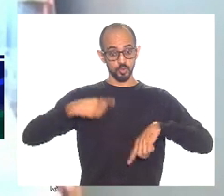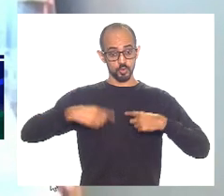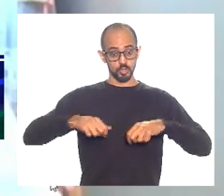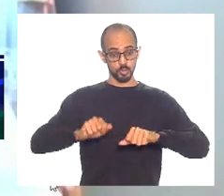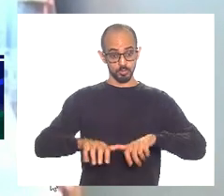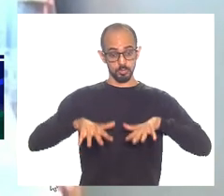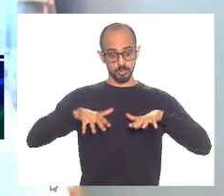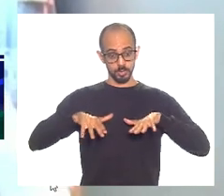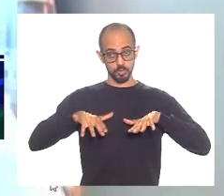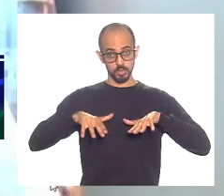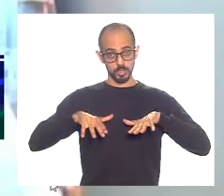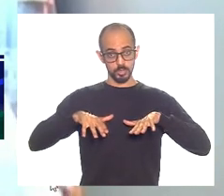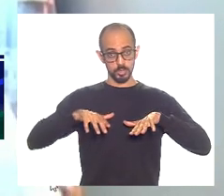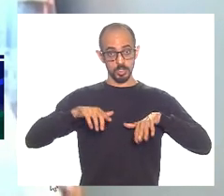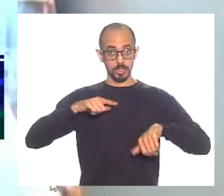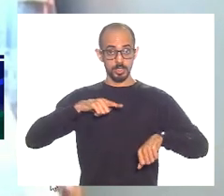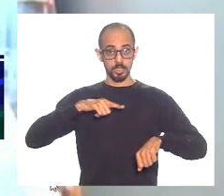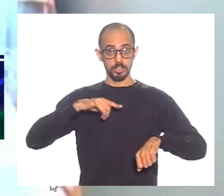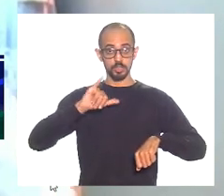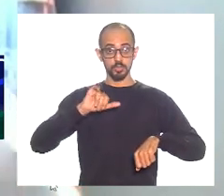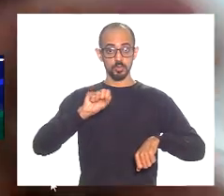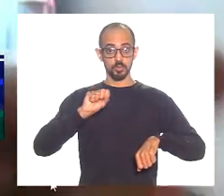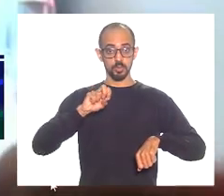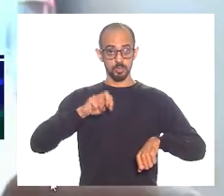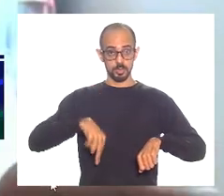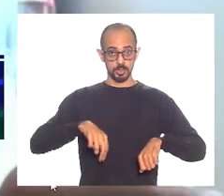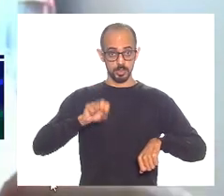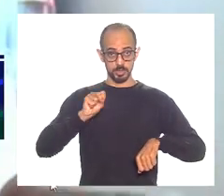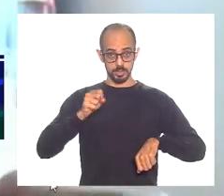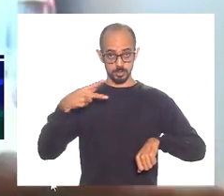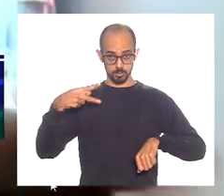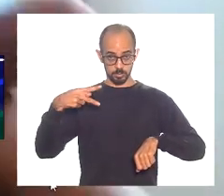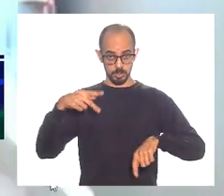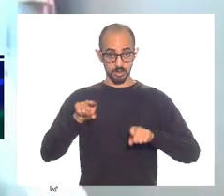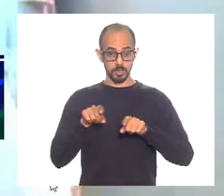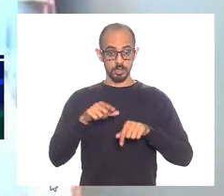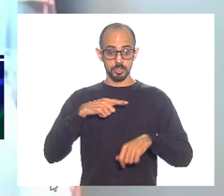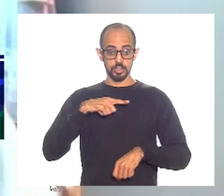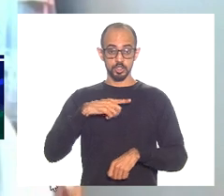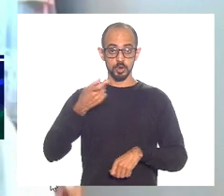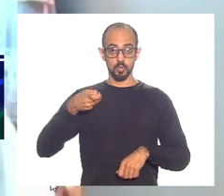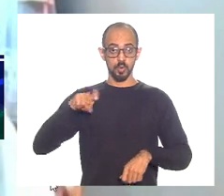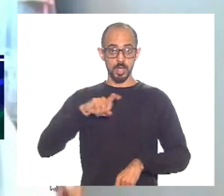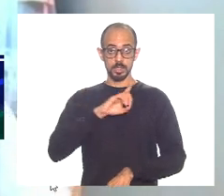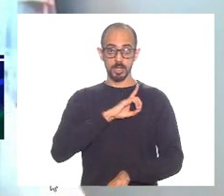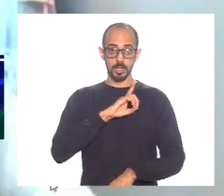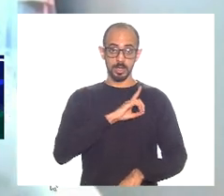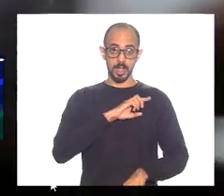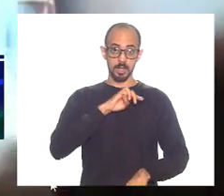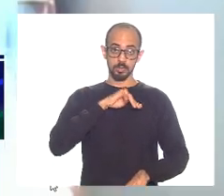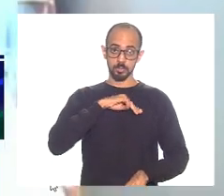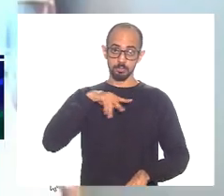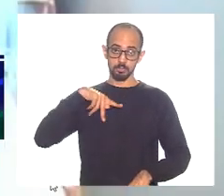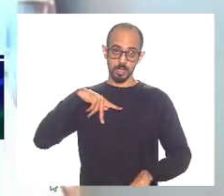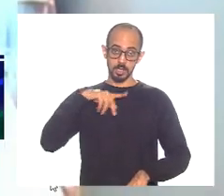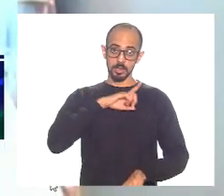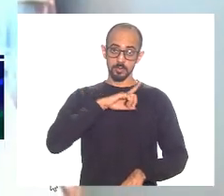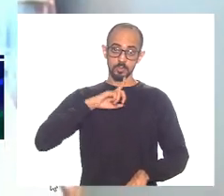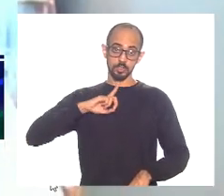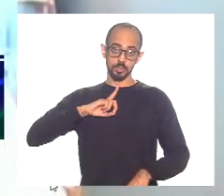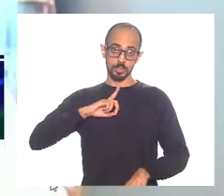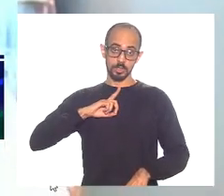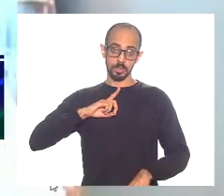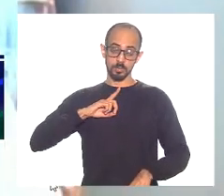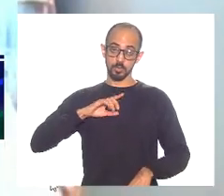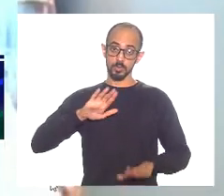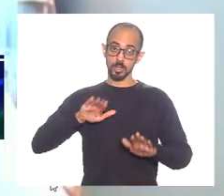ISP, estava a atual delegada, e estava o ex-delegado, estava o MP e a Defensoria. E todos chegaram à conclusão